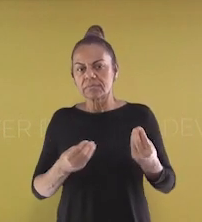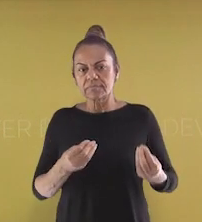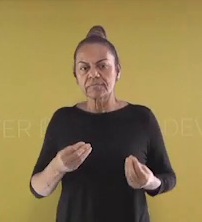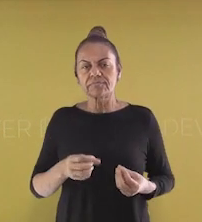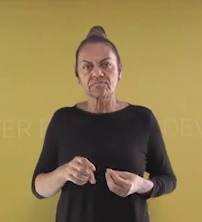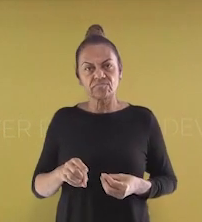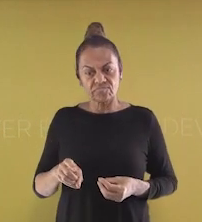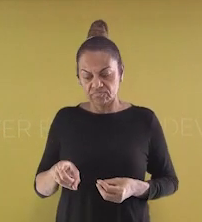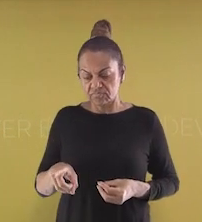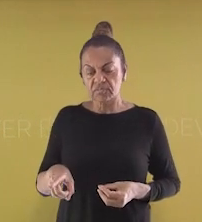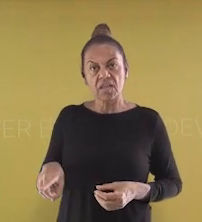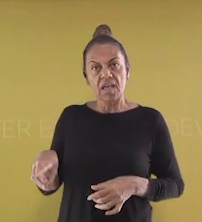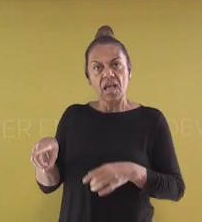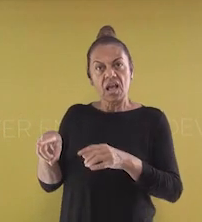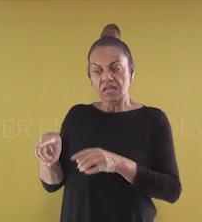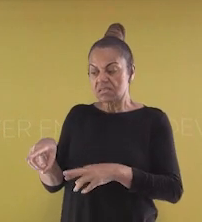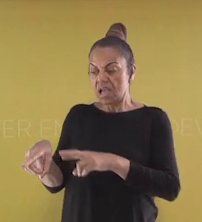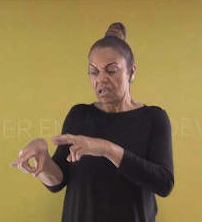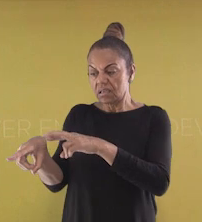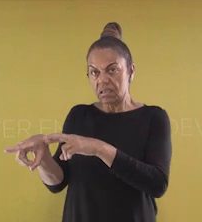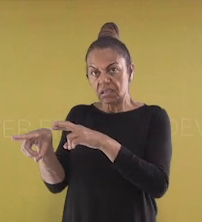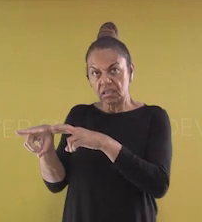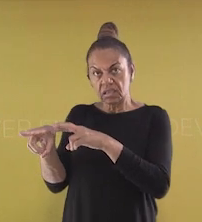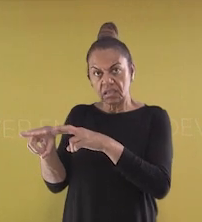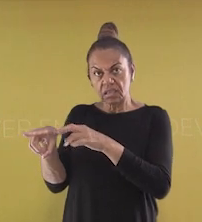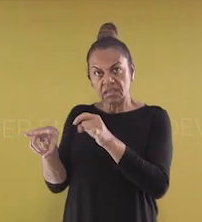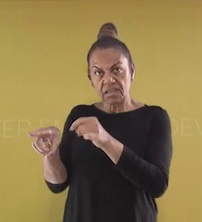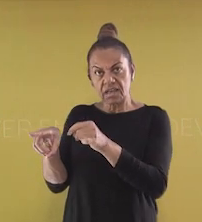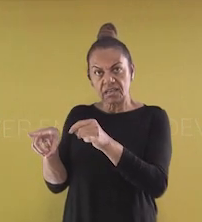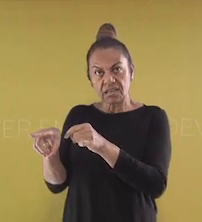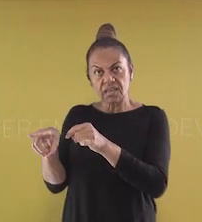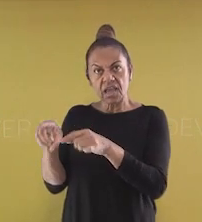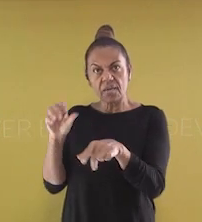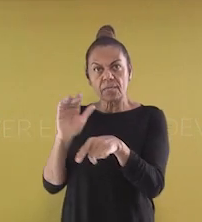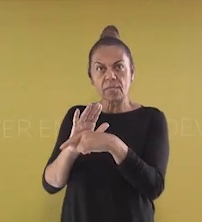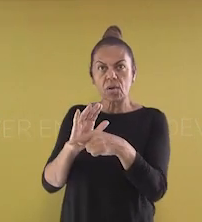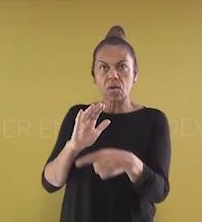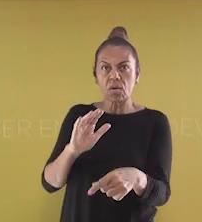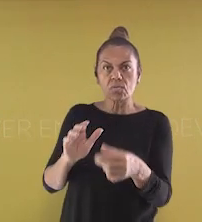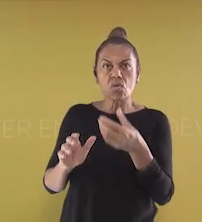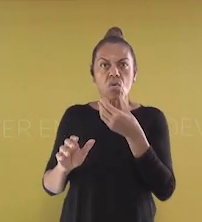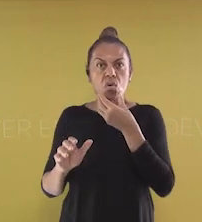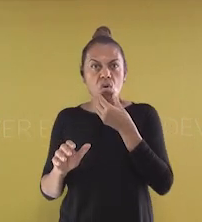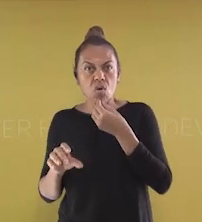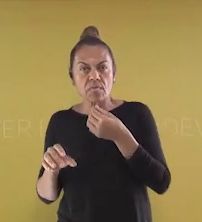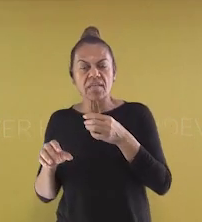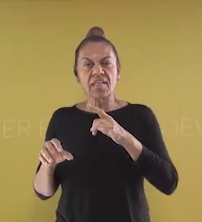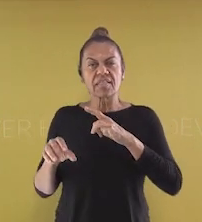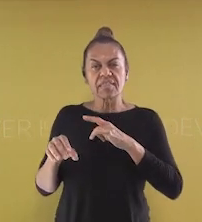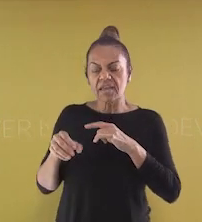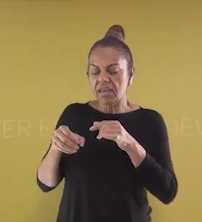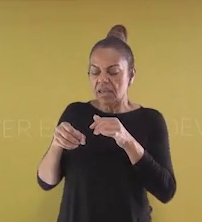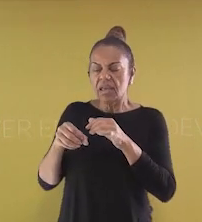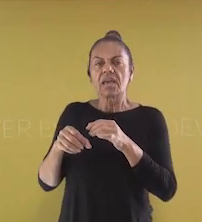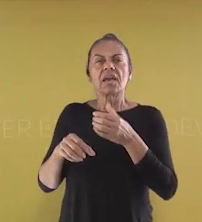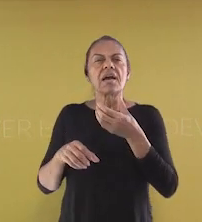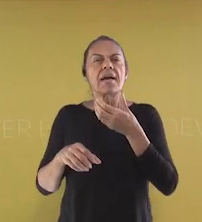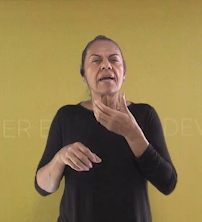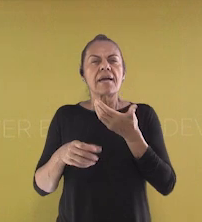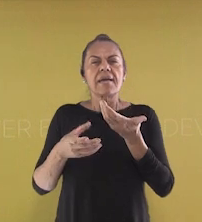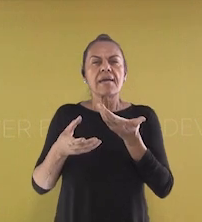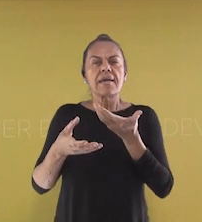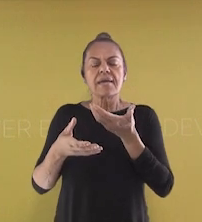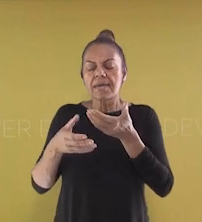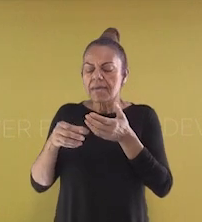corpo. Então, vamos conhecê-las. A próstata trata-se de uma glândula